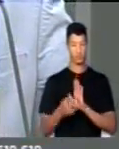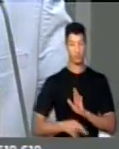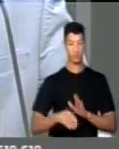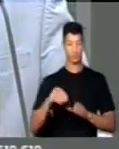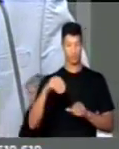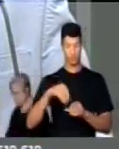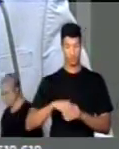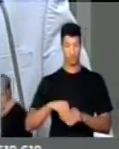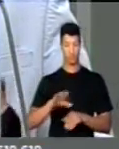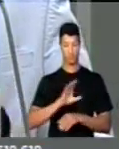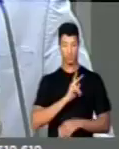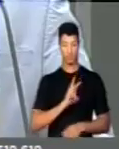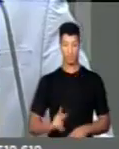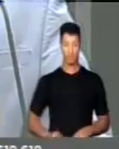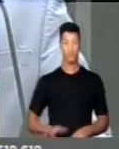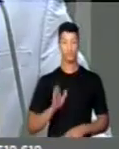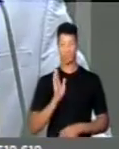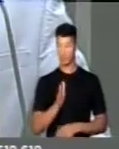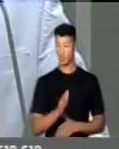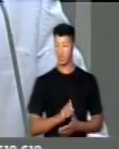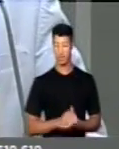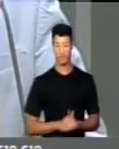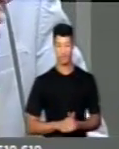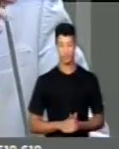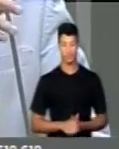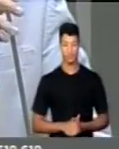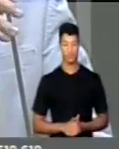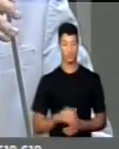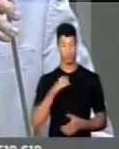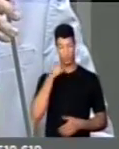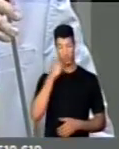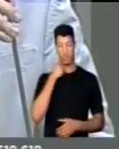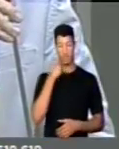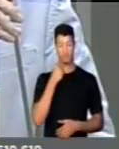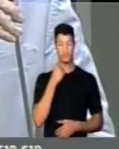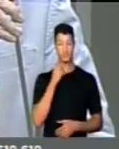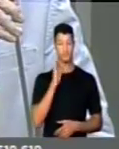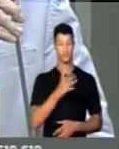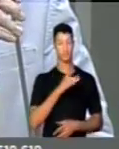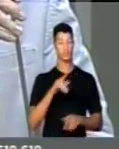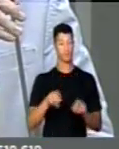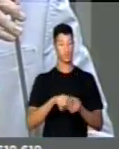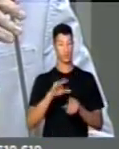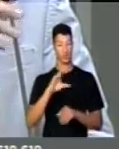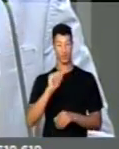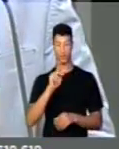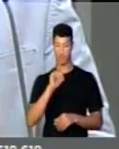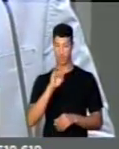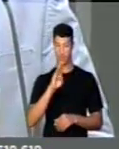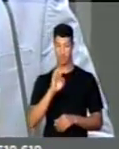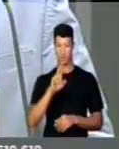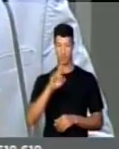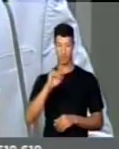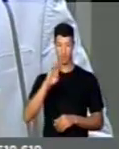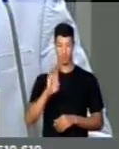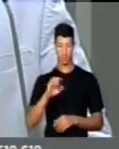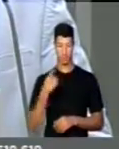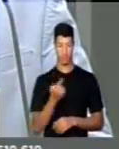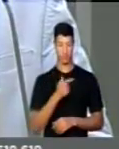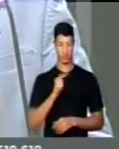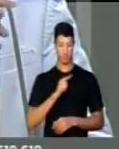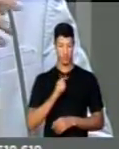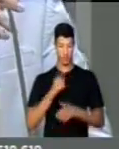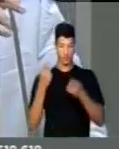condição de coordenador e presidente de honra, mas também o senador Capiberibe, do Amapá, teremos